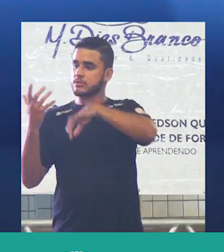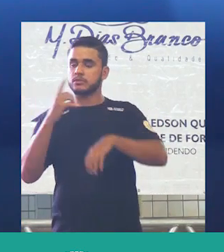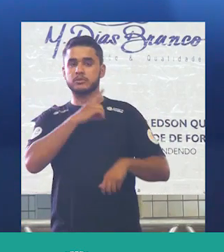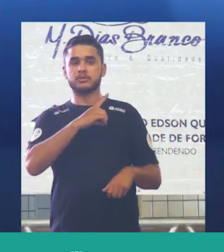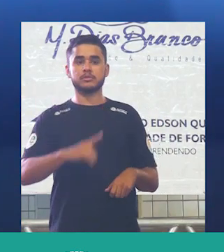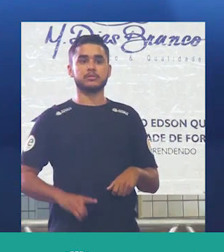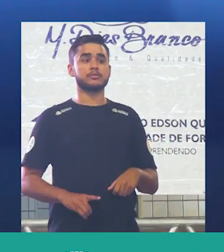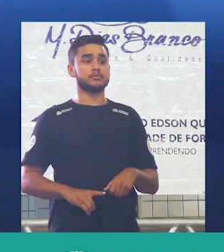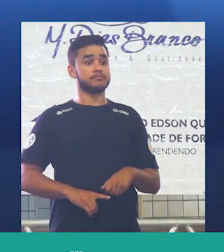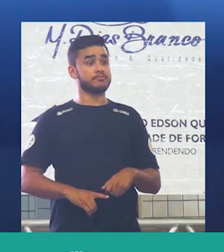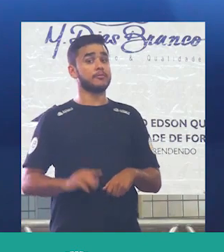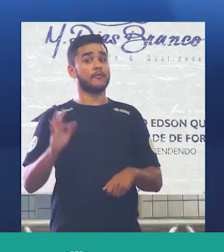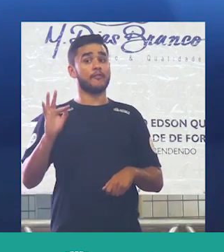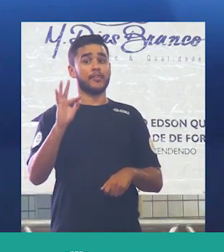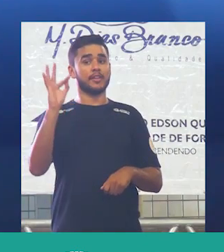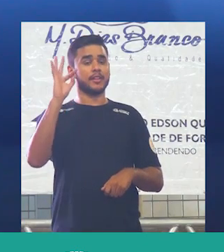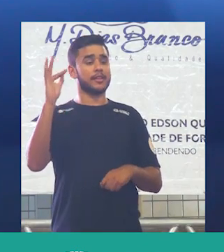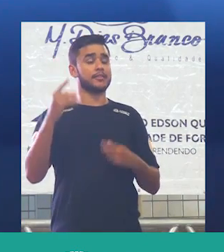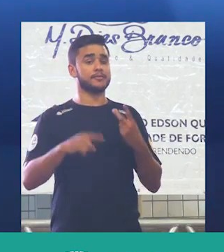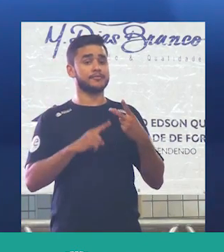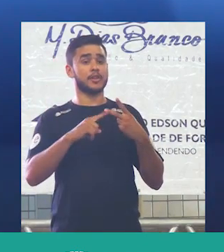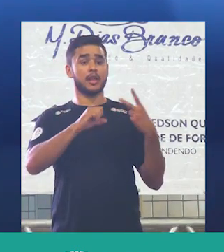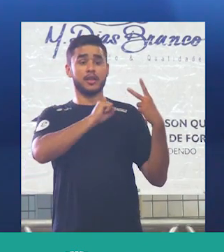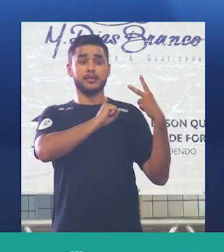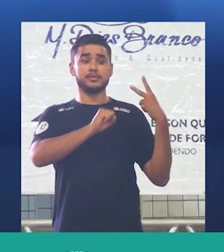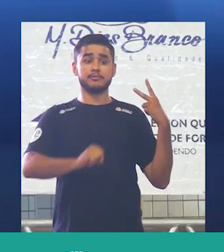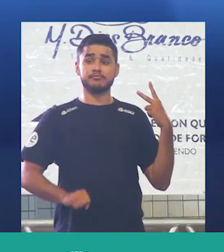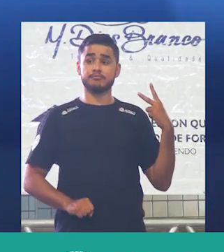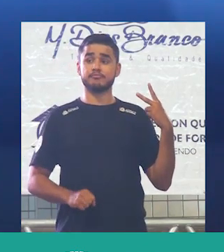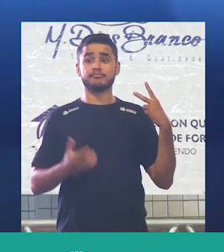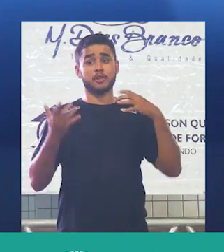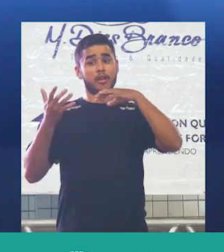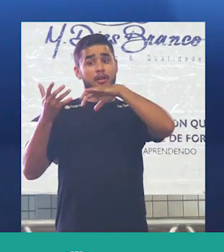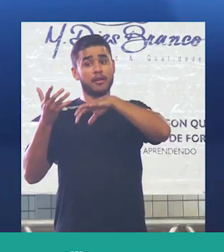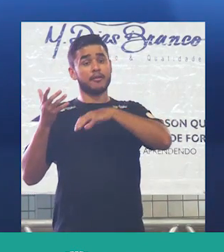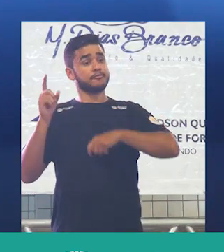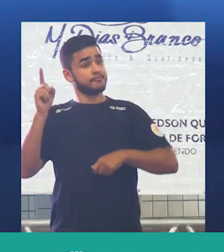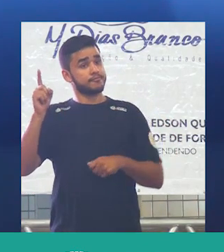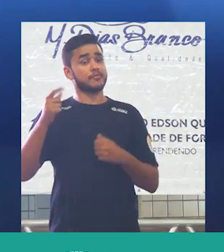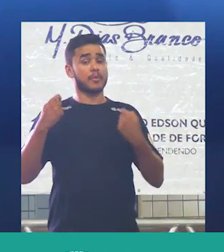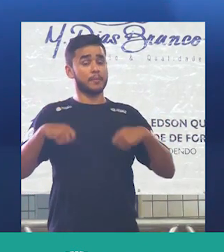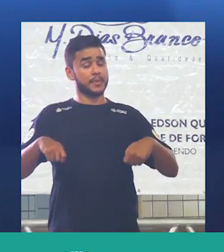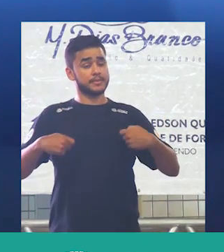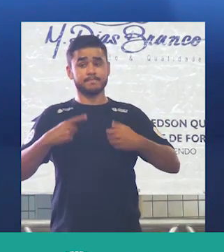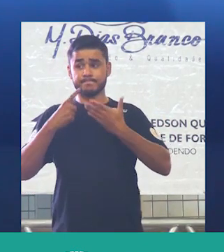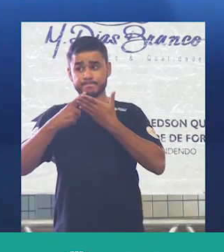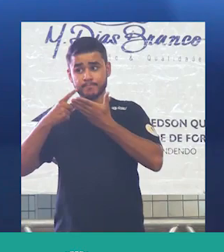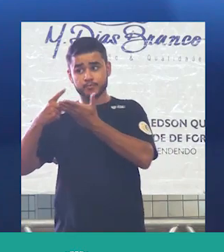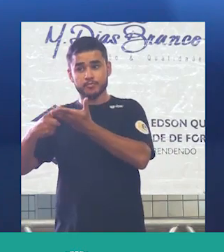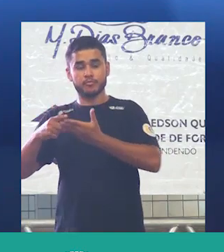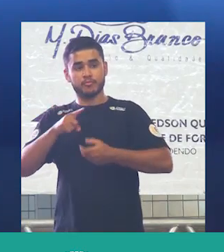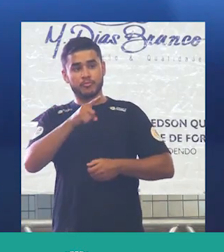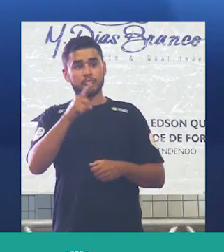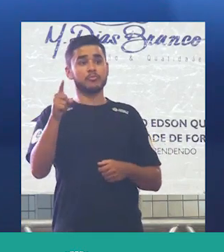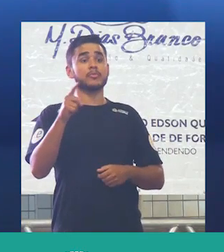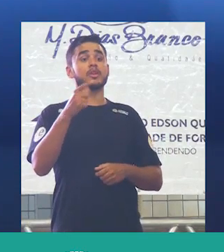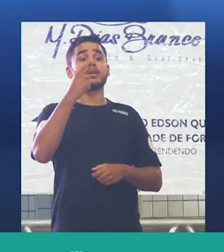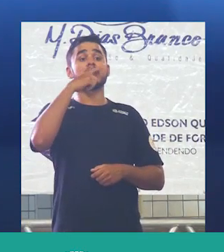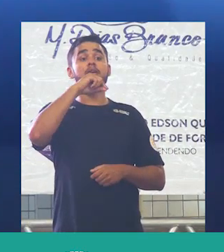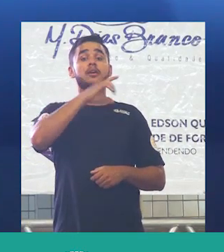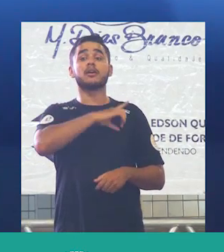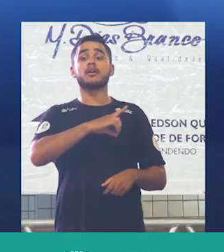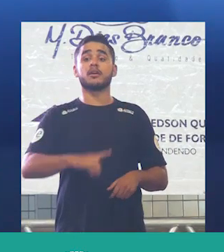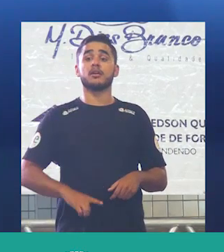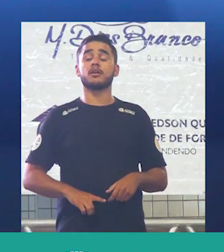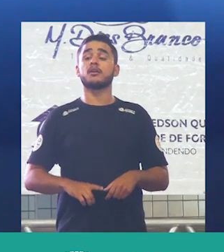Deputados, não? Não tem que negociar com o Senado Federal, não? O problema é que vocês vão ver quem é que vai ficar na